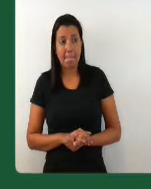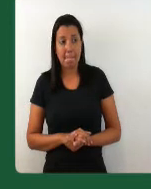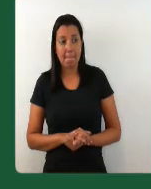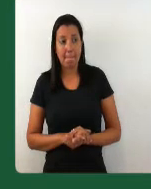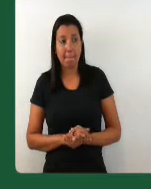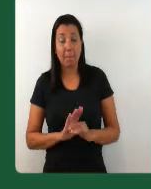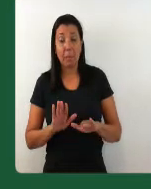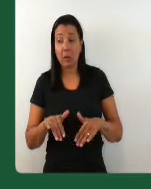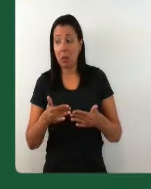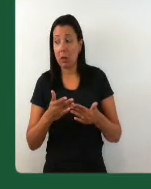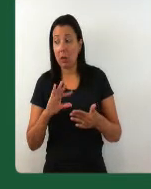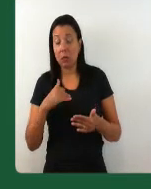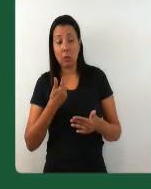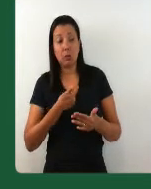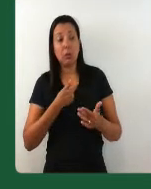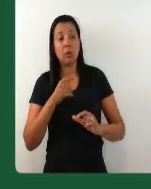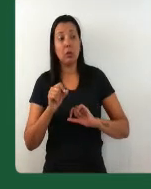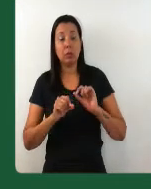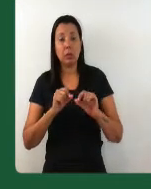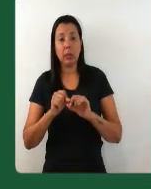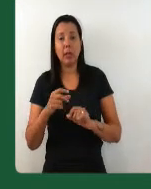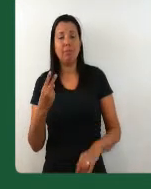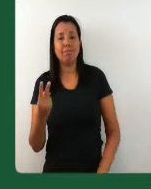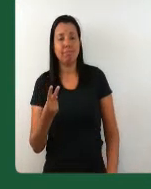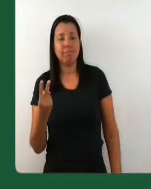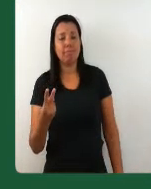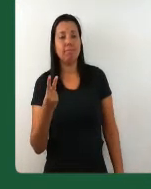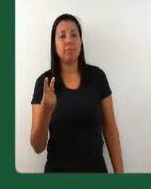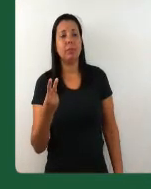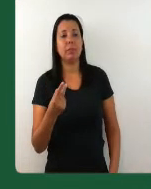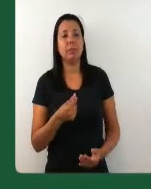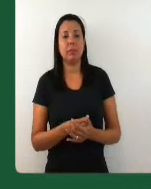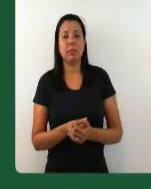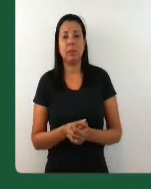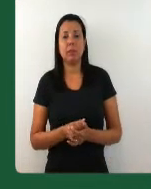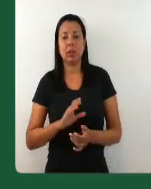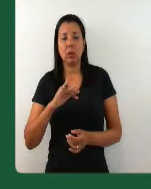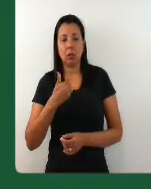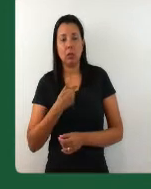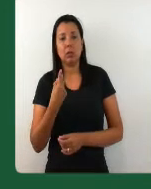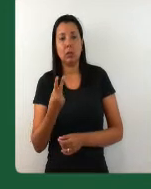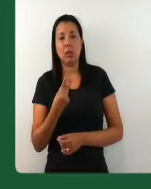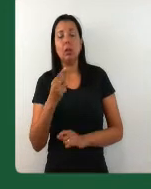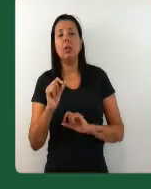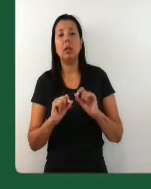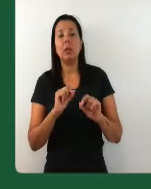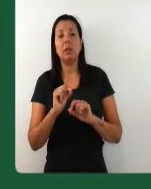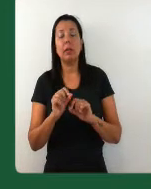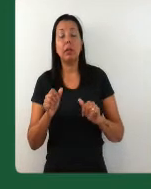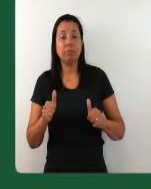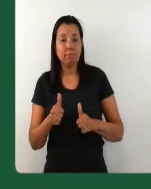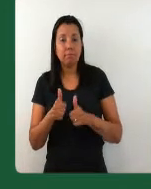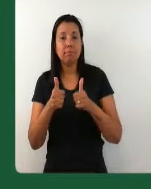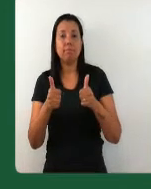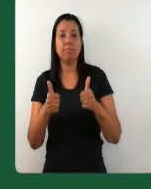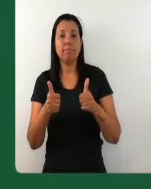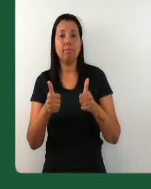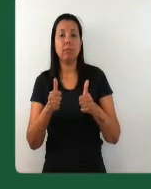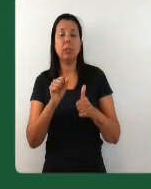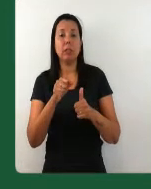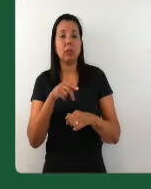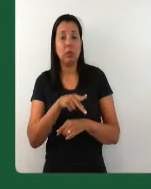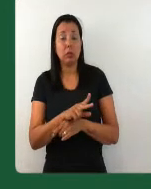Quais são os nossos valores? Os nossos valores são qualidade,